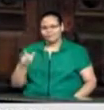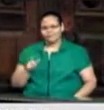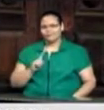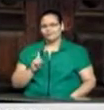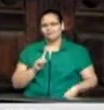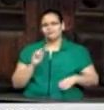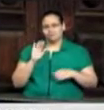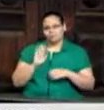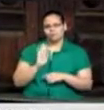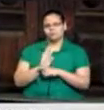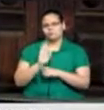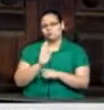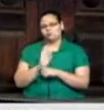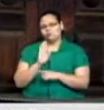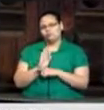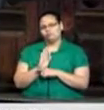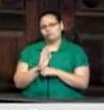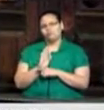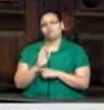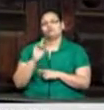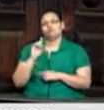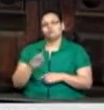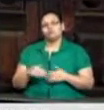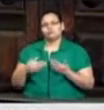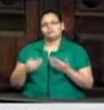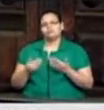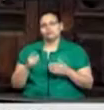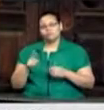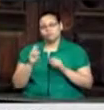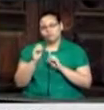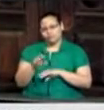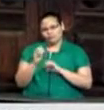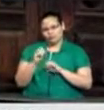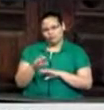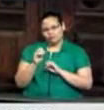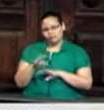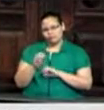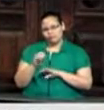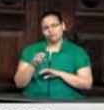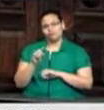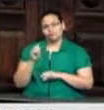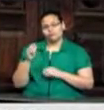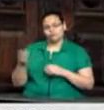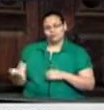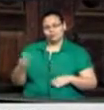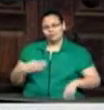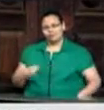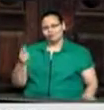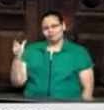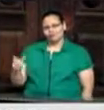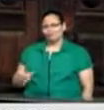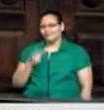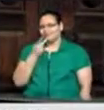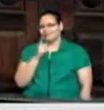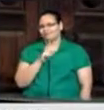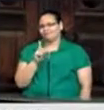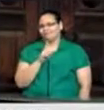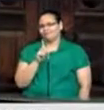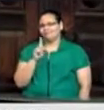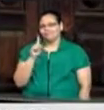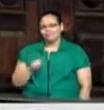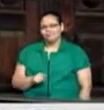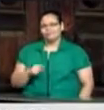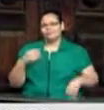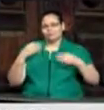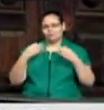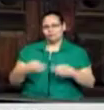o auxílio e a manutenção da educação de seus filhos. E aqui não estou falando por questões